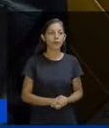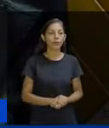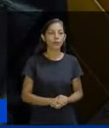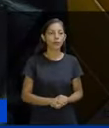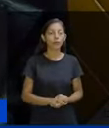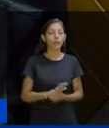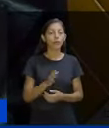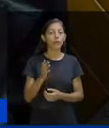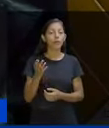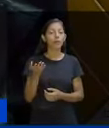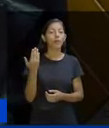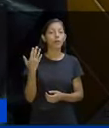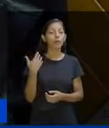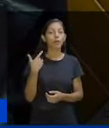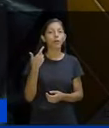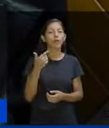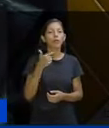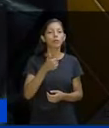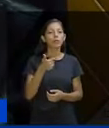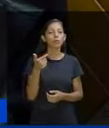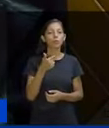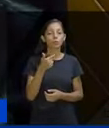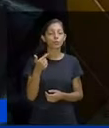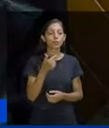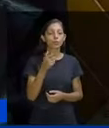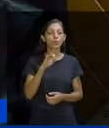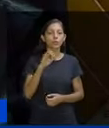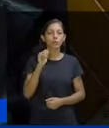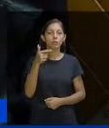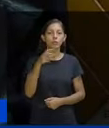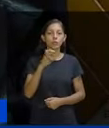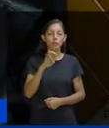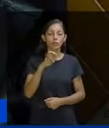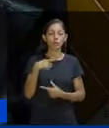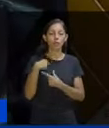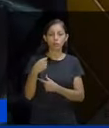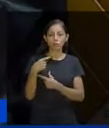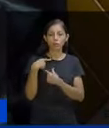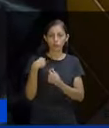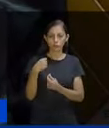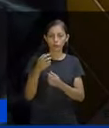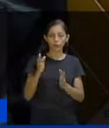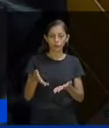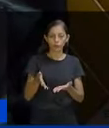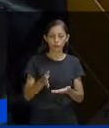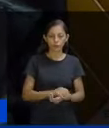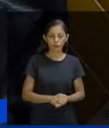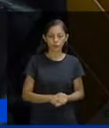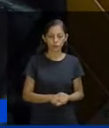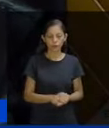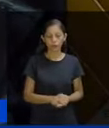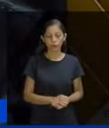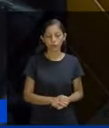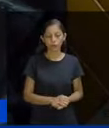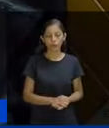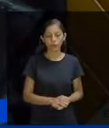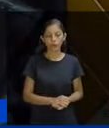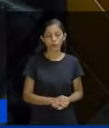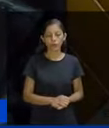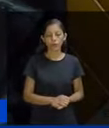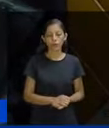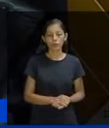agosto de 2022, cujo acórdão do TRE-AP recebeu o número 7280